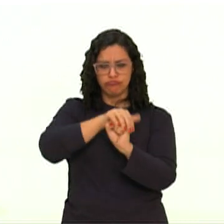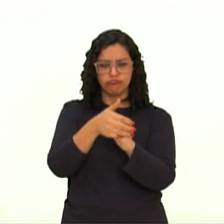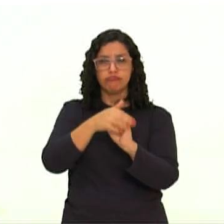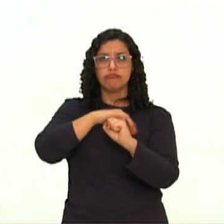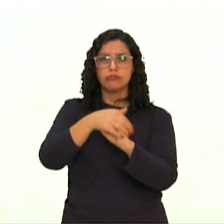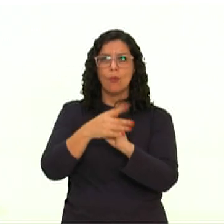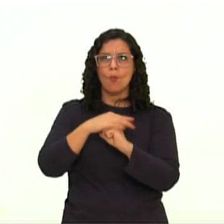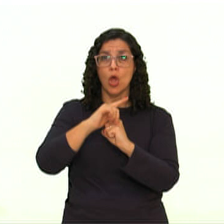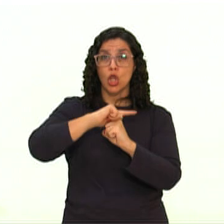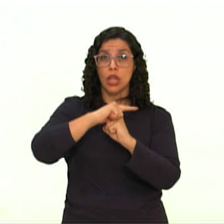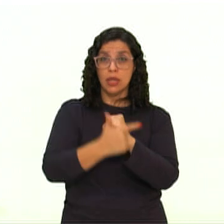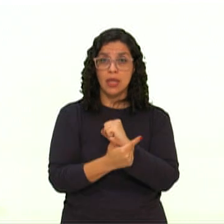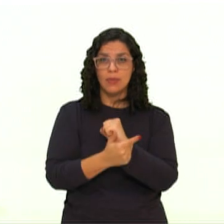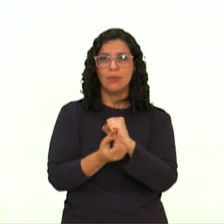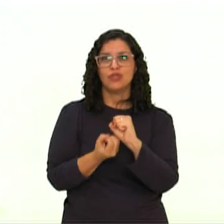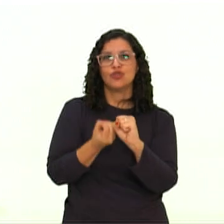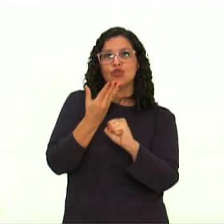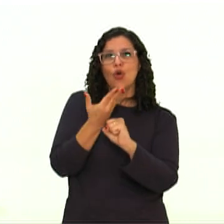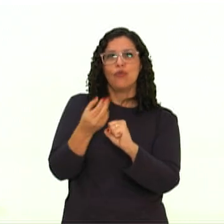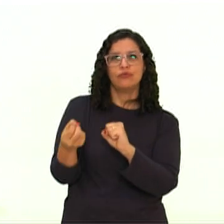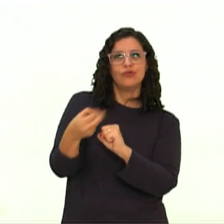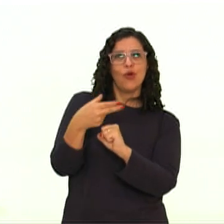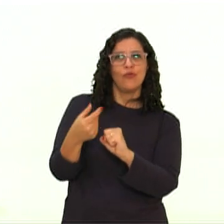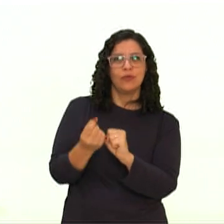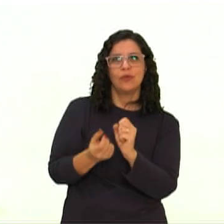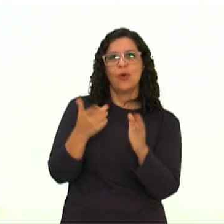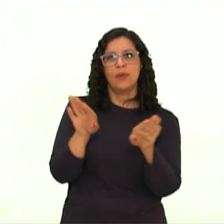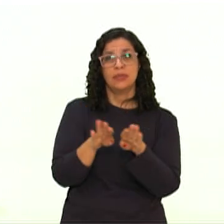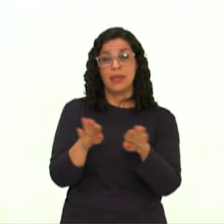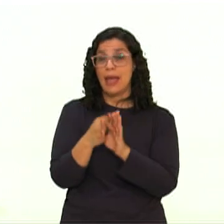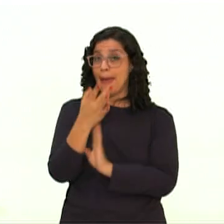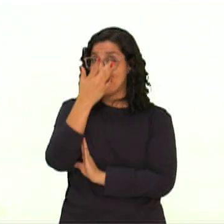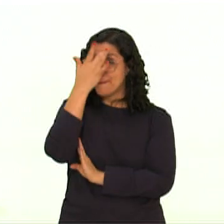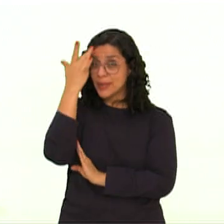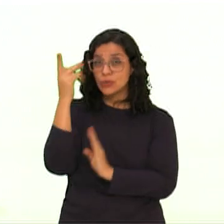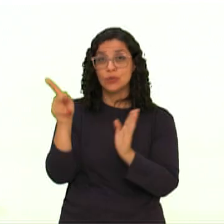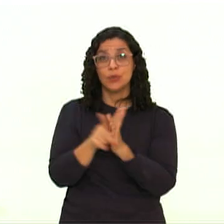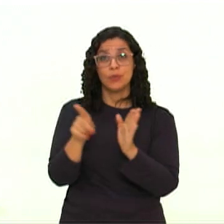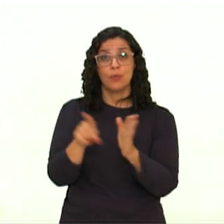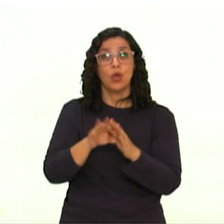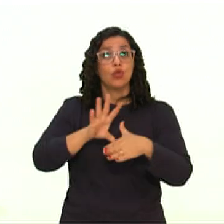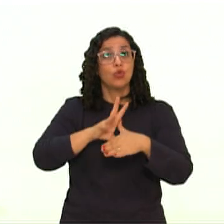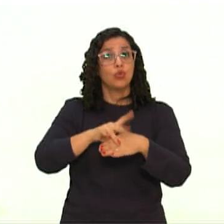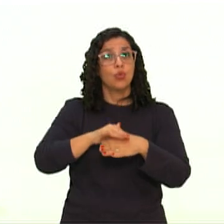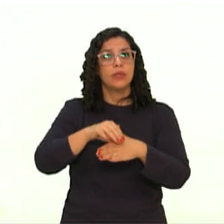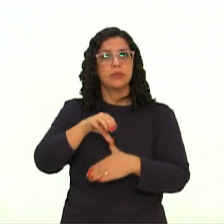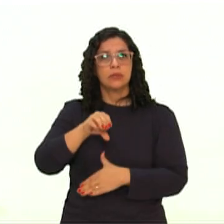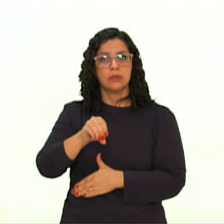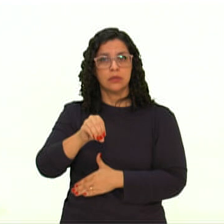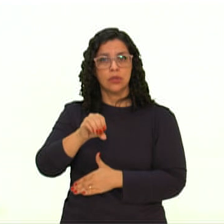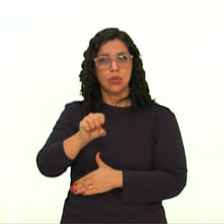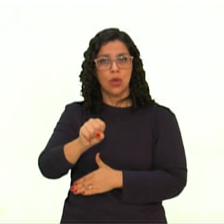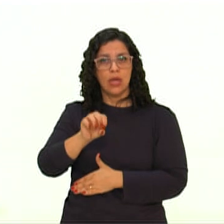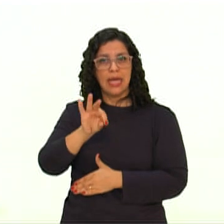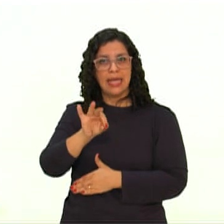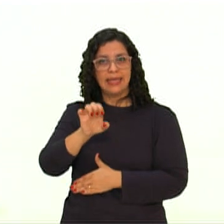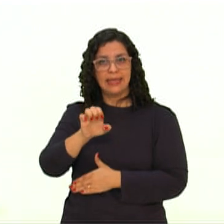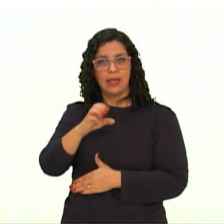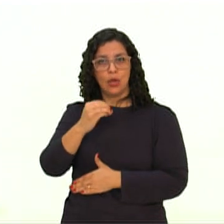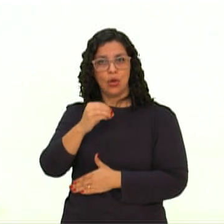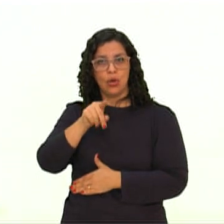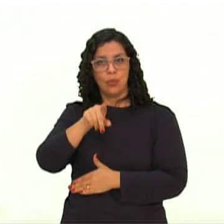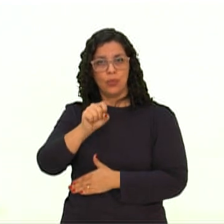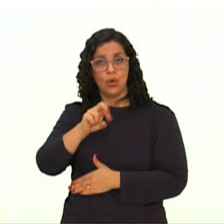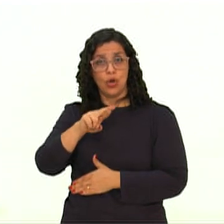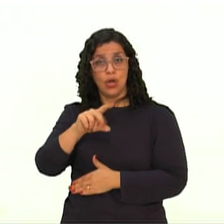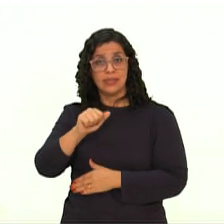células novas ali também. Porém, pessoas com osteoporose têm uma alta atividade desses osteoclastos, né, vindo